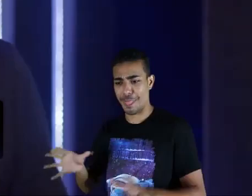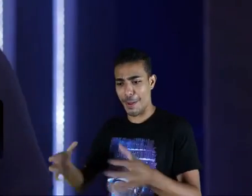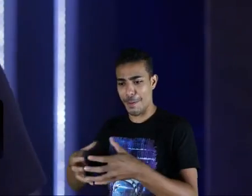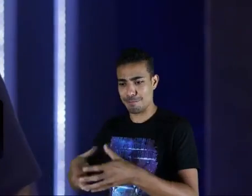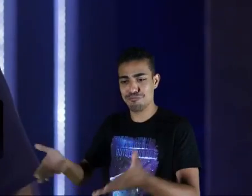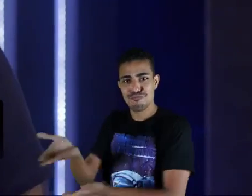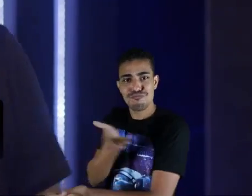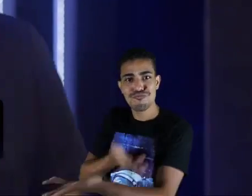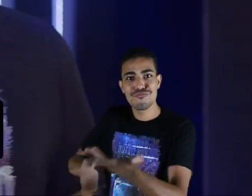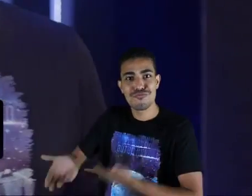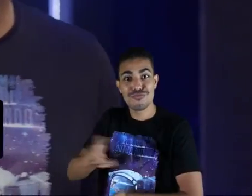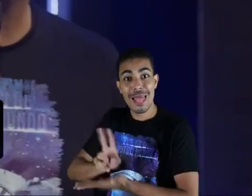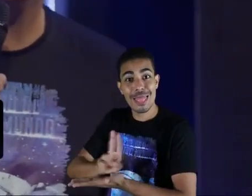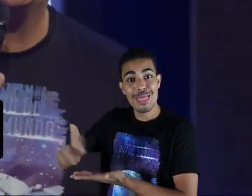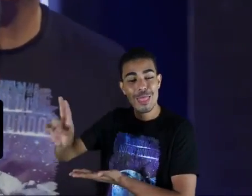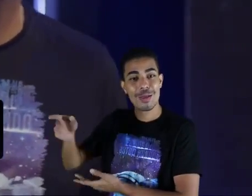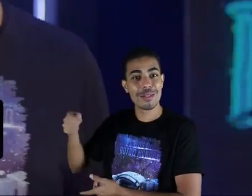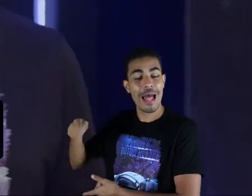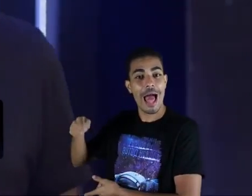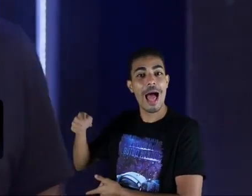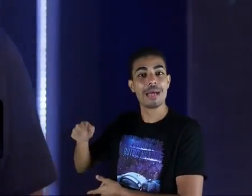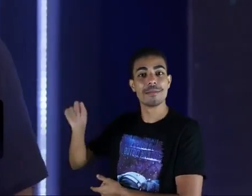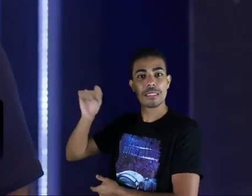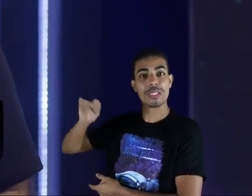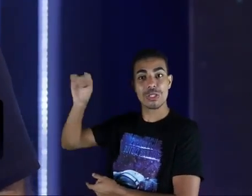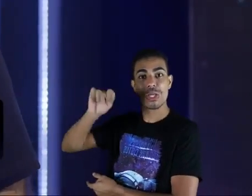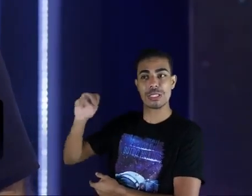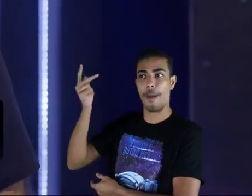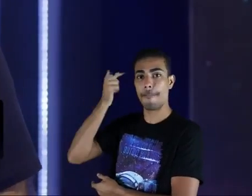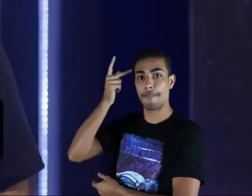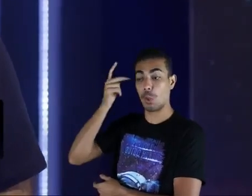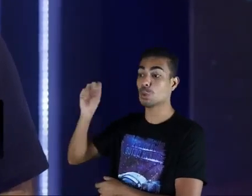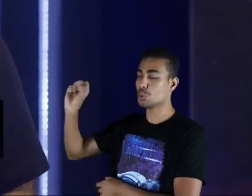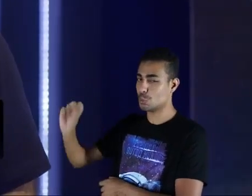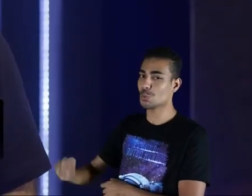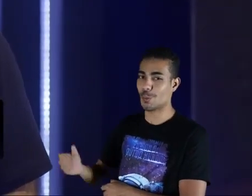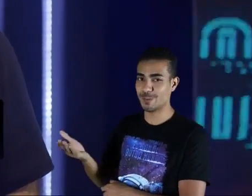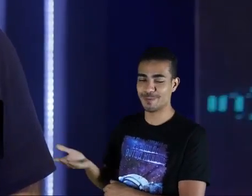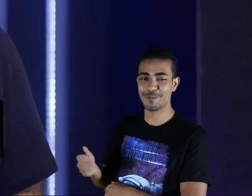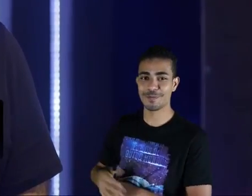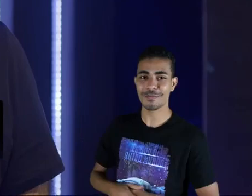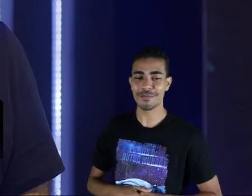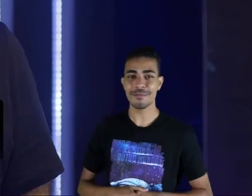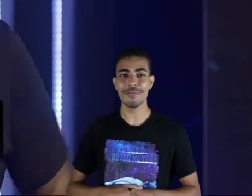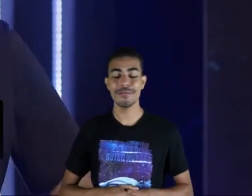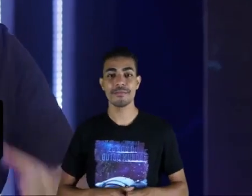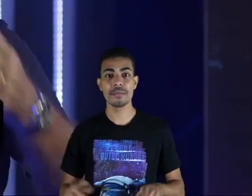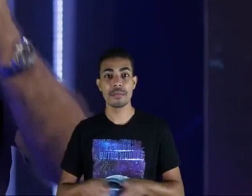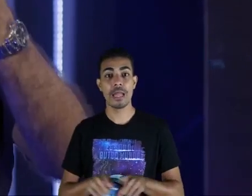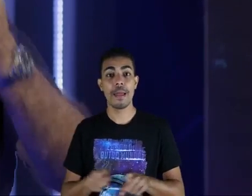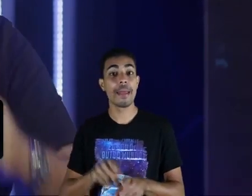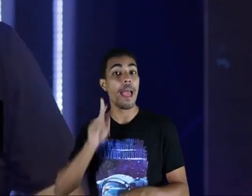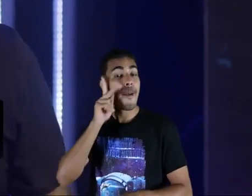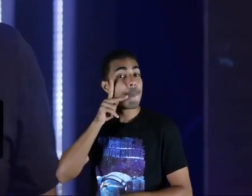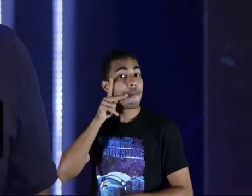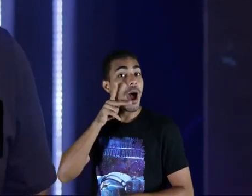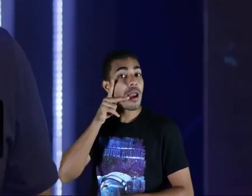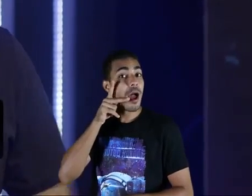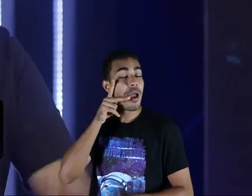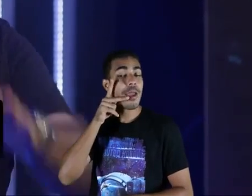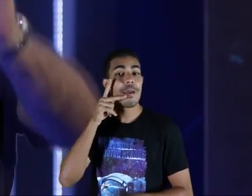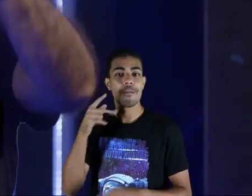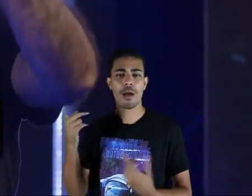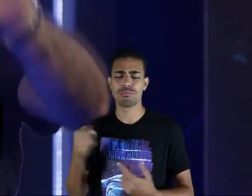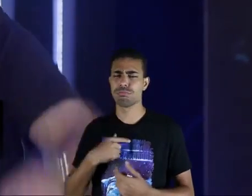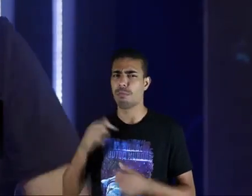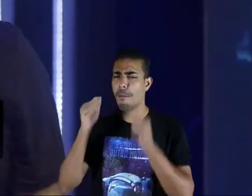dos universitários ali da Associação Paulista Sul. E Vale do Paraíba, pastor Gilson Cardoso, que